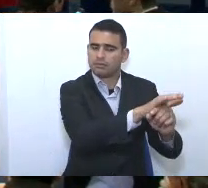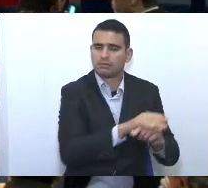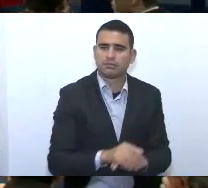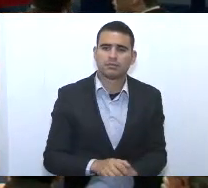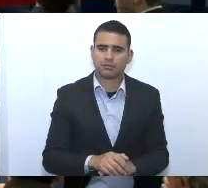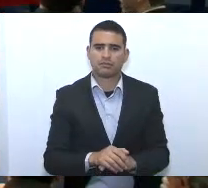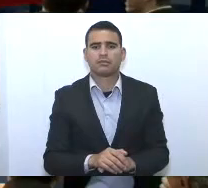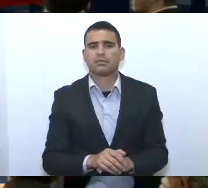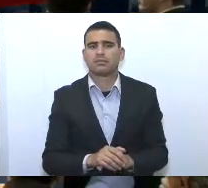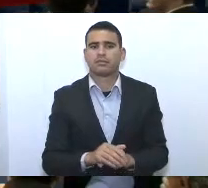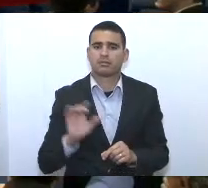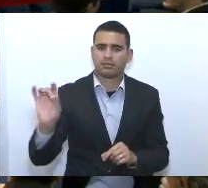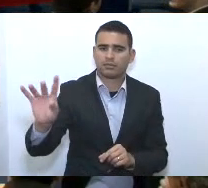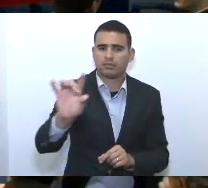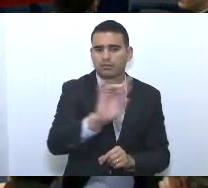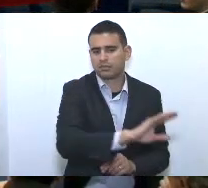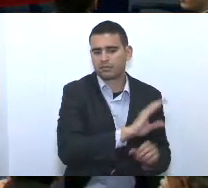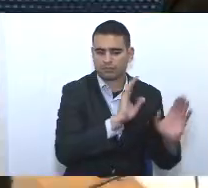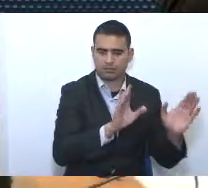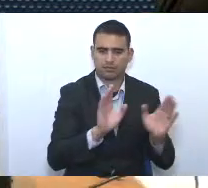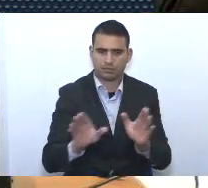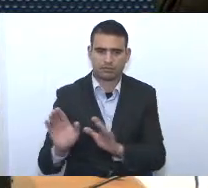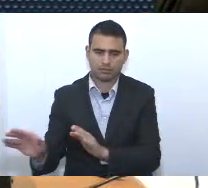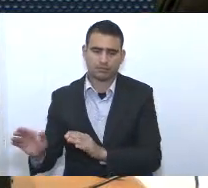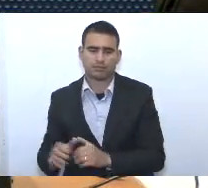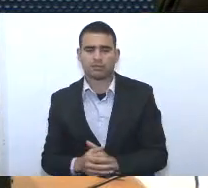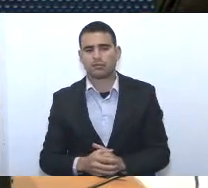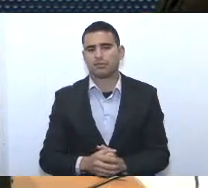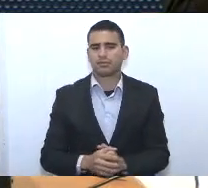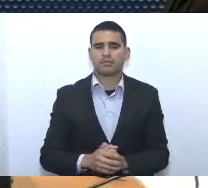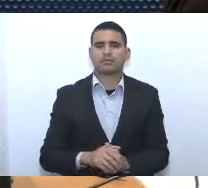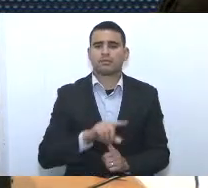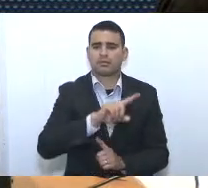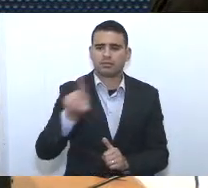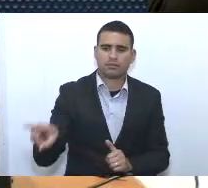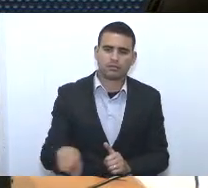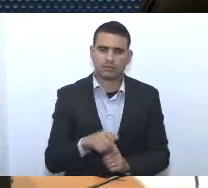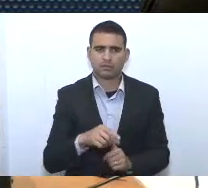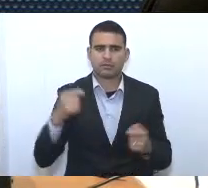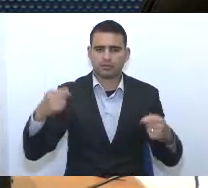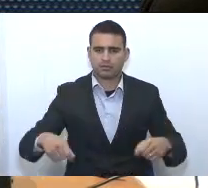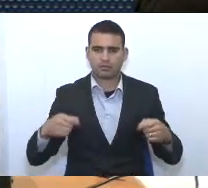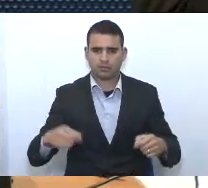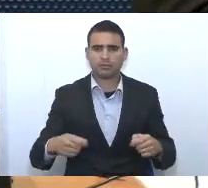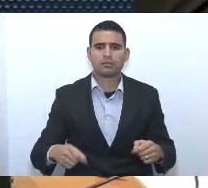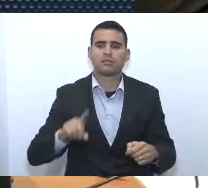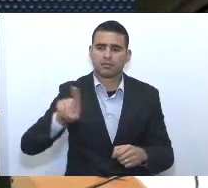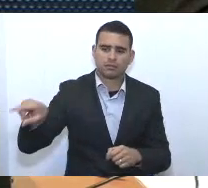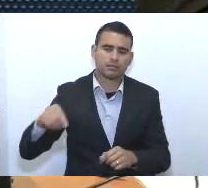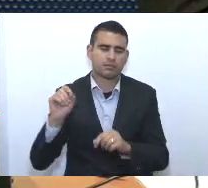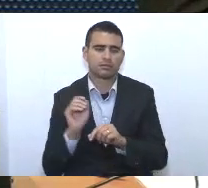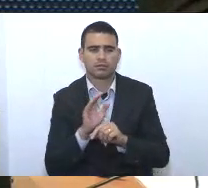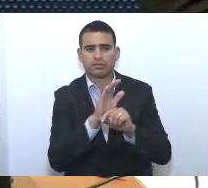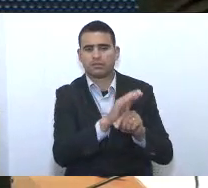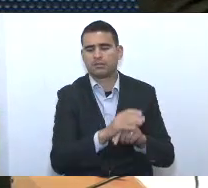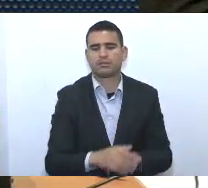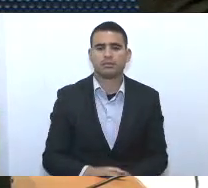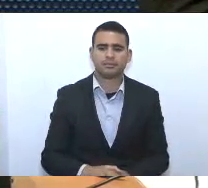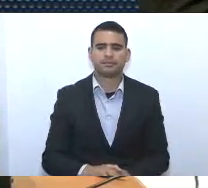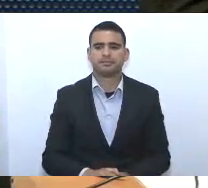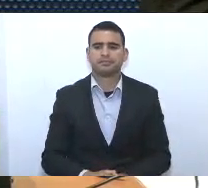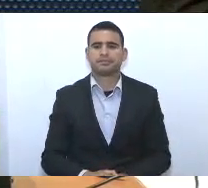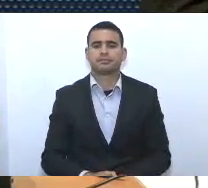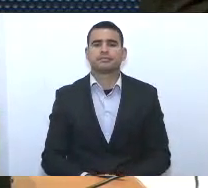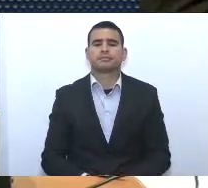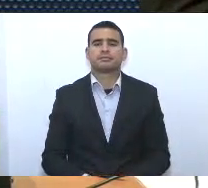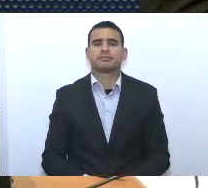de direitos coletivos, defendendo os consumidores e os direitos humanos. Nossas ações objetivam a